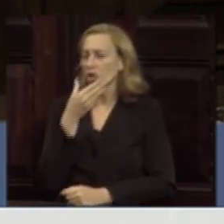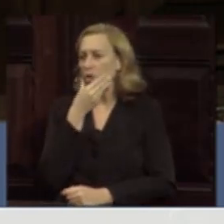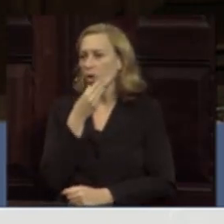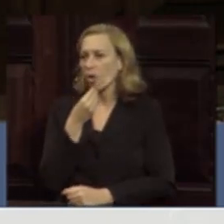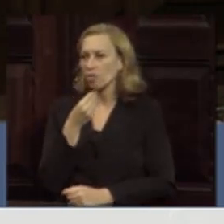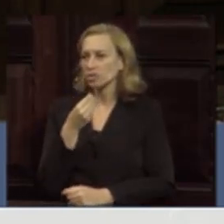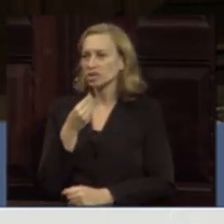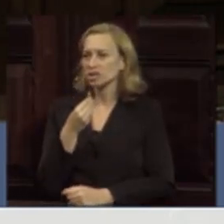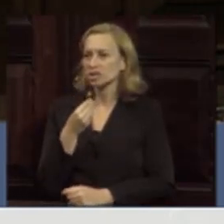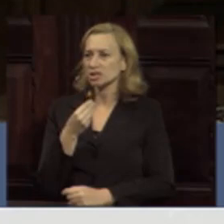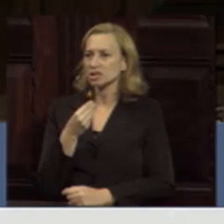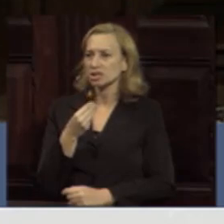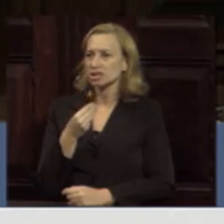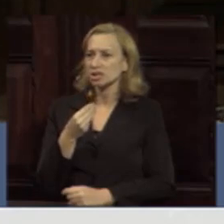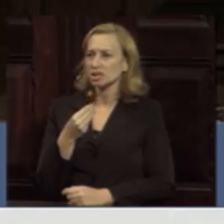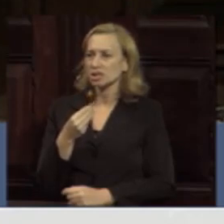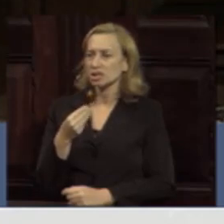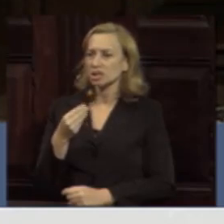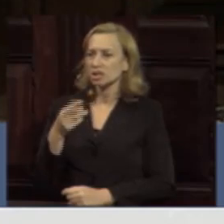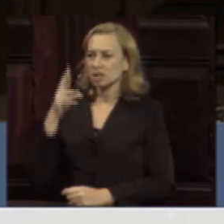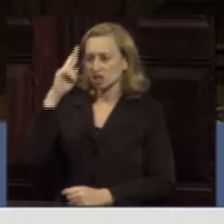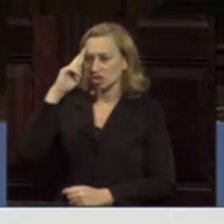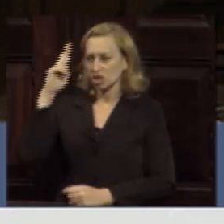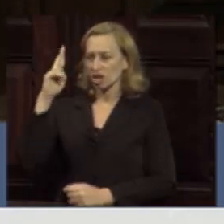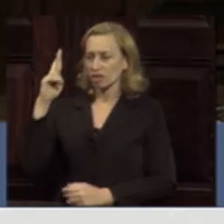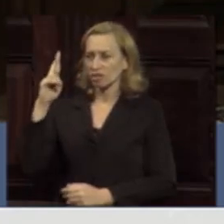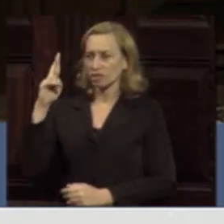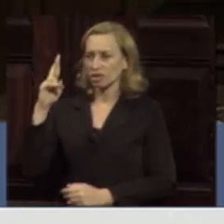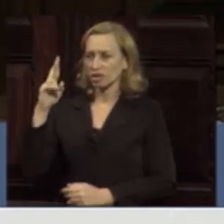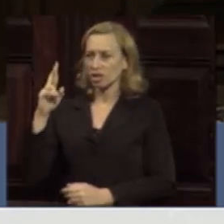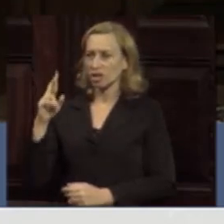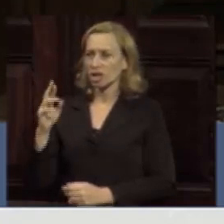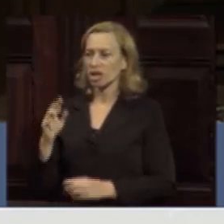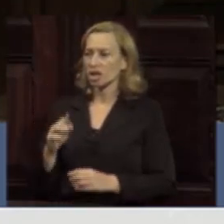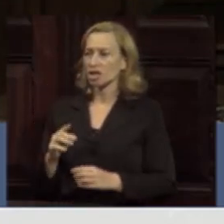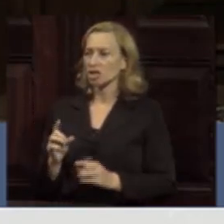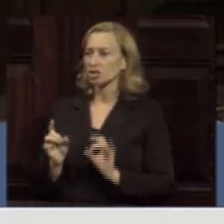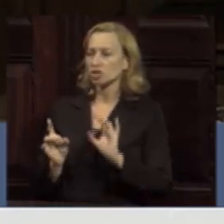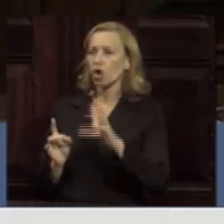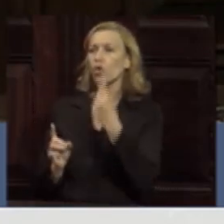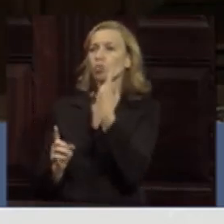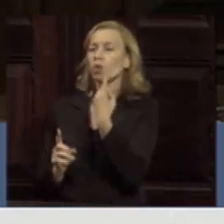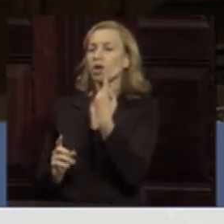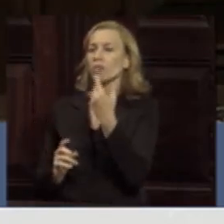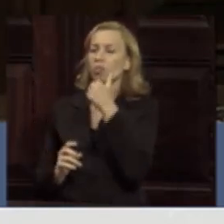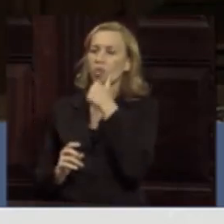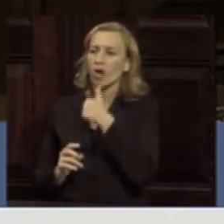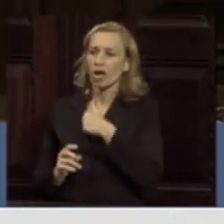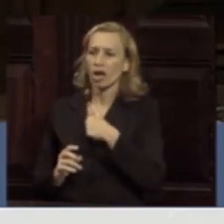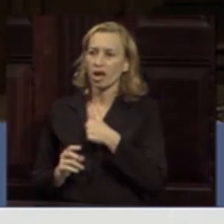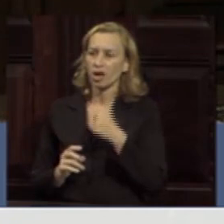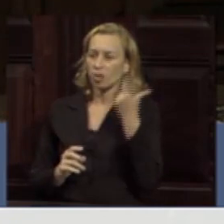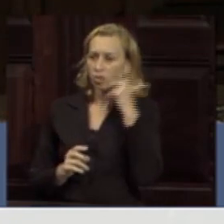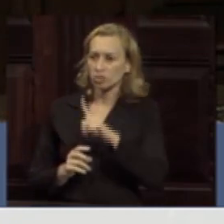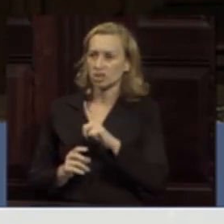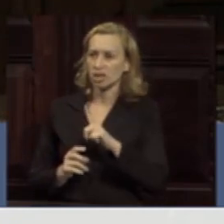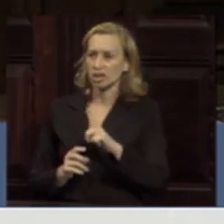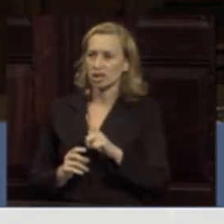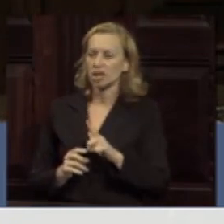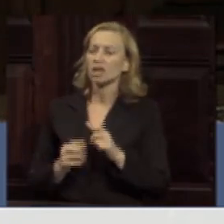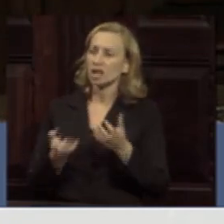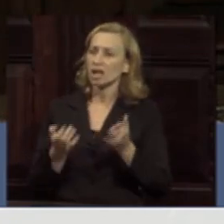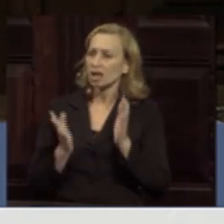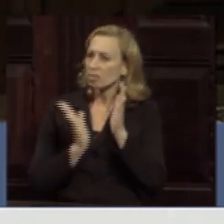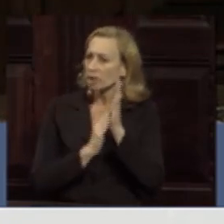cargo gerencial, apenas uma mulher na mesma organização, na mesma instituição. Nesse sentido, quero até fazer uma saudação